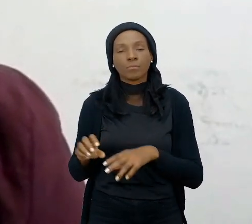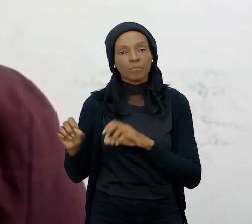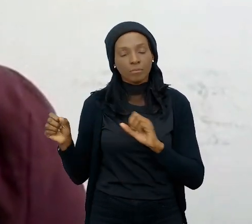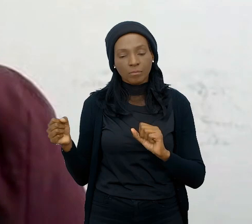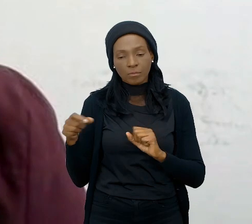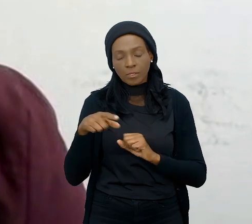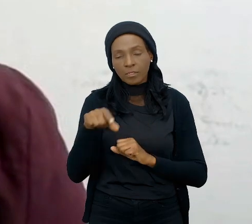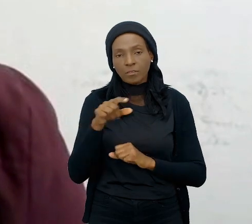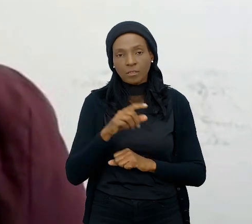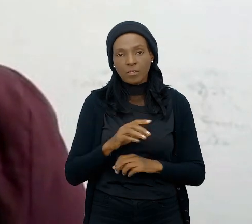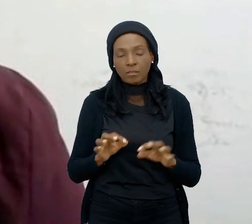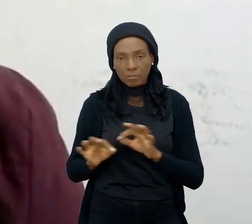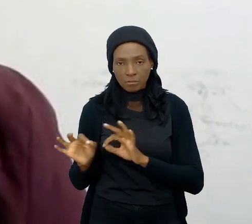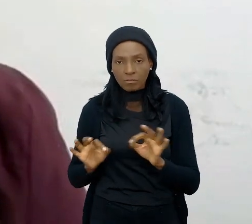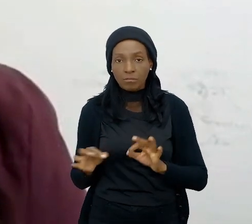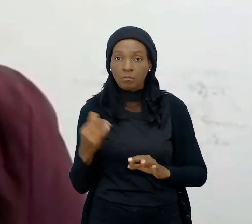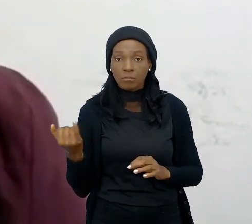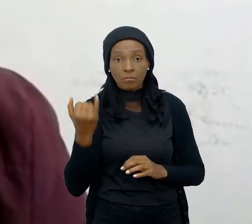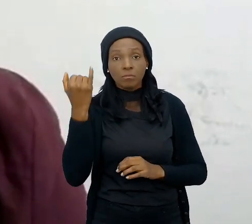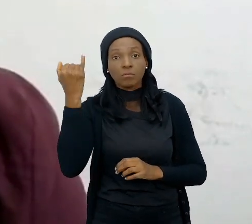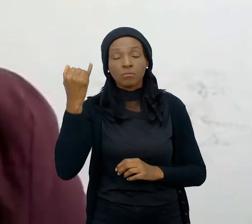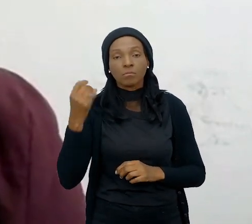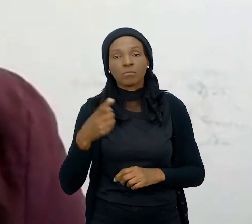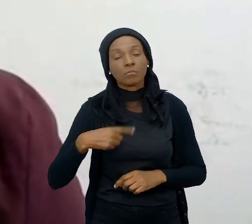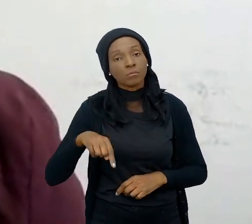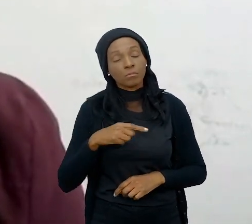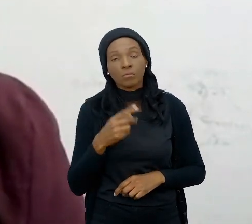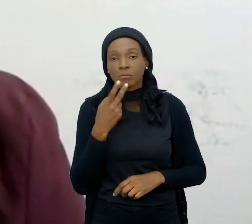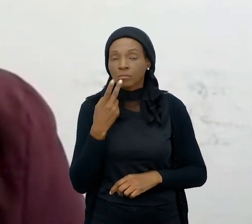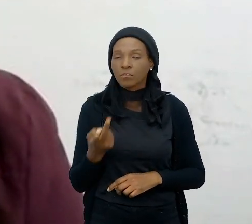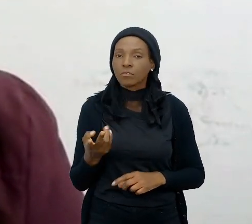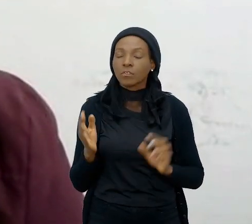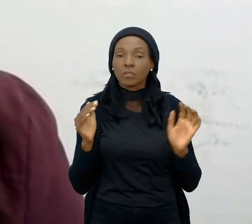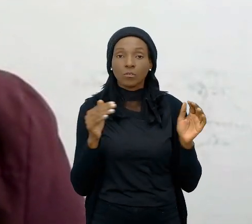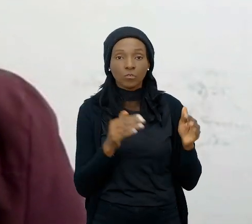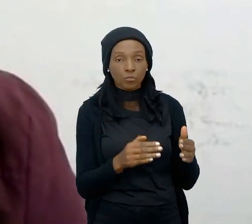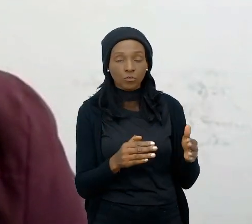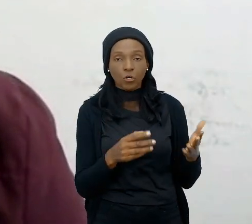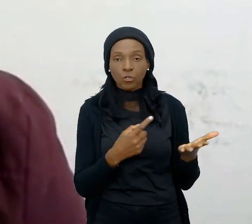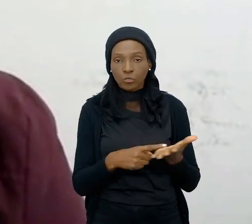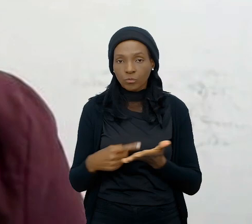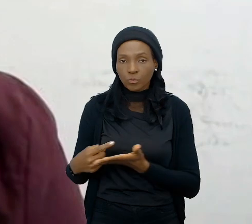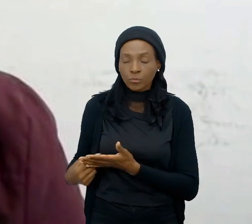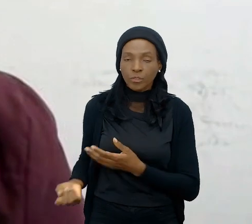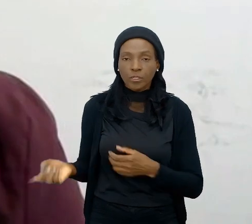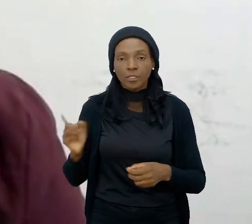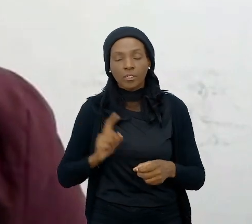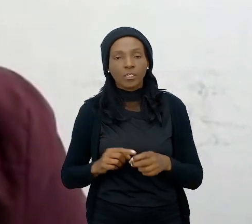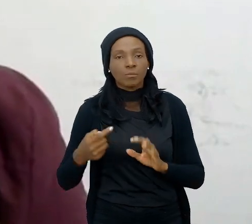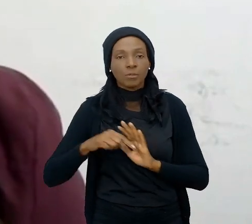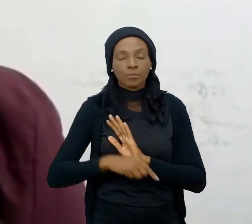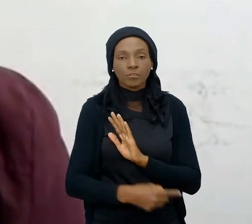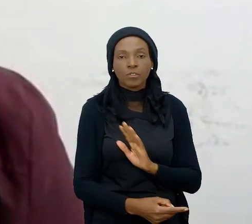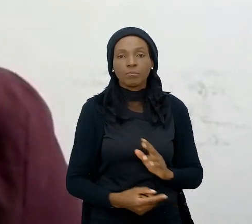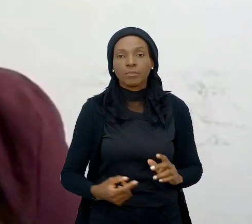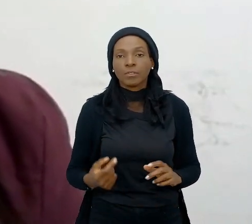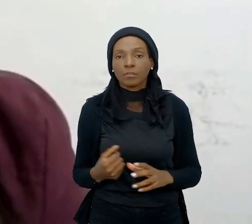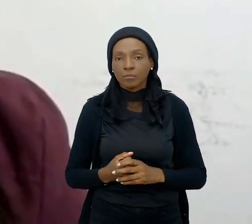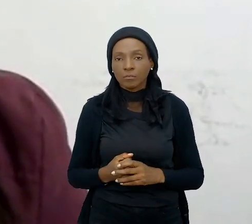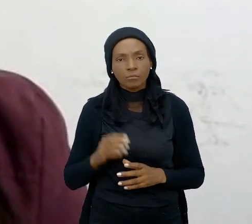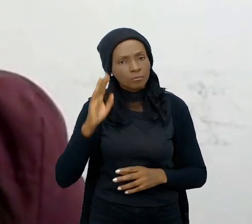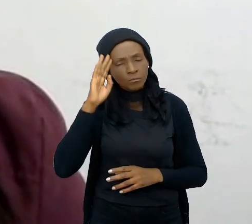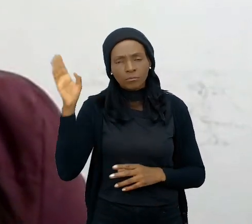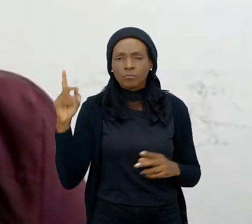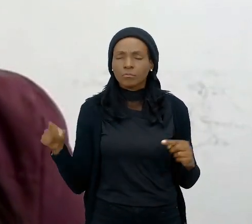é importante a gente evidenciar, ressaltar o foco do programa de recuperação e aprofundamento, onde o